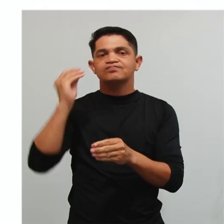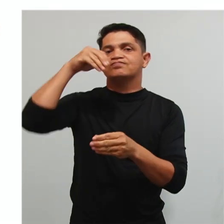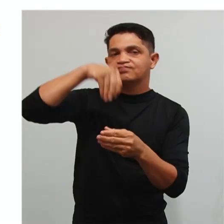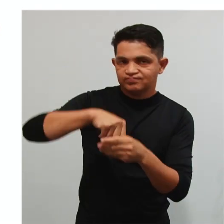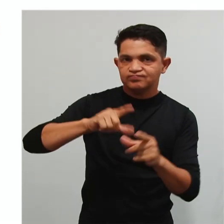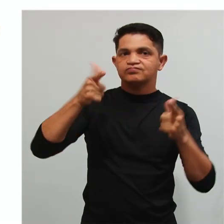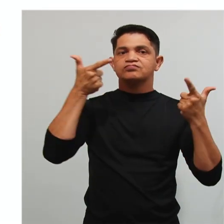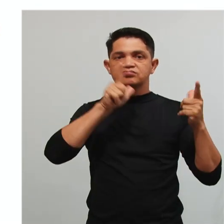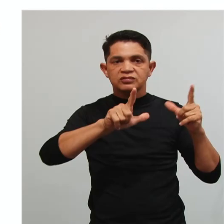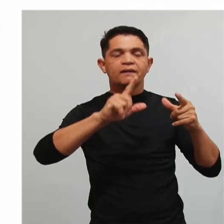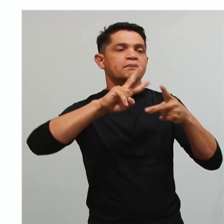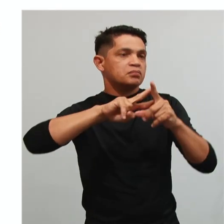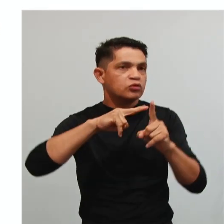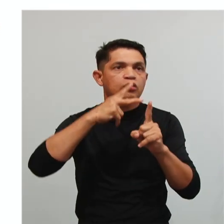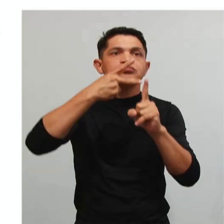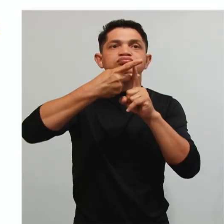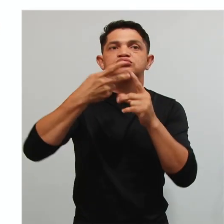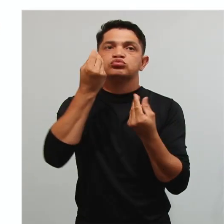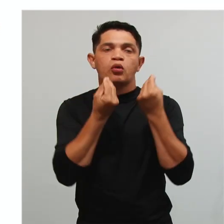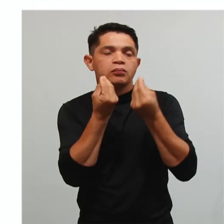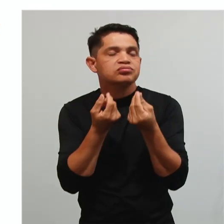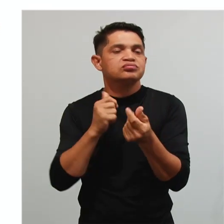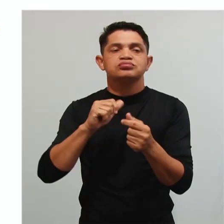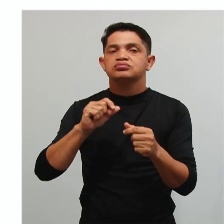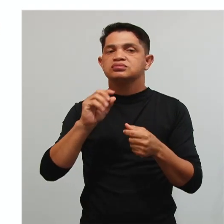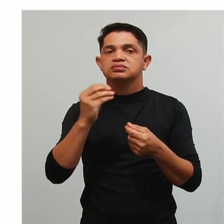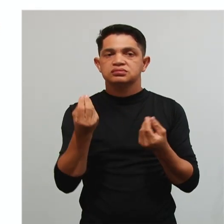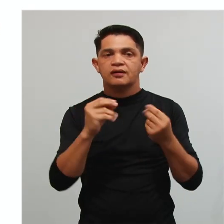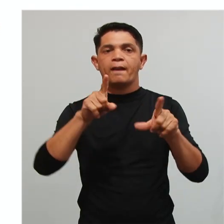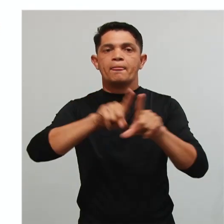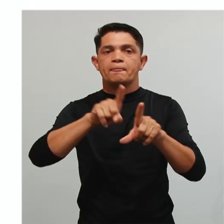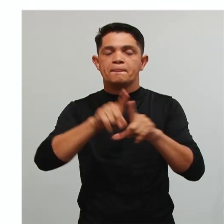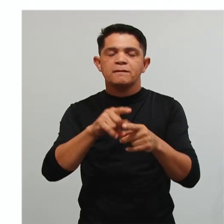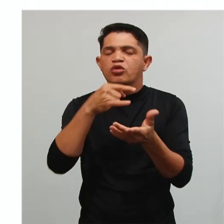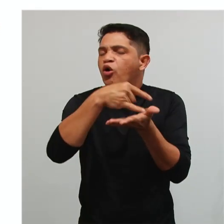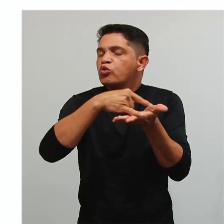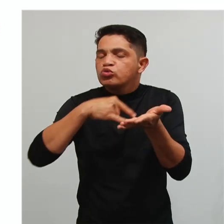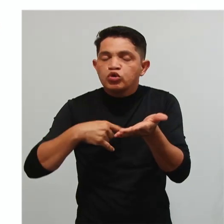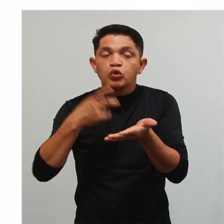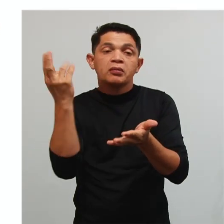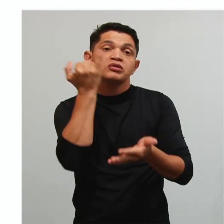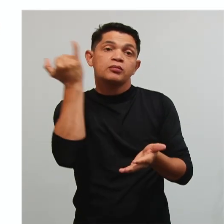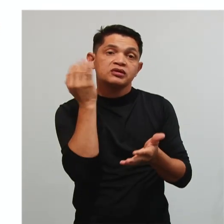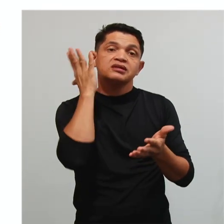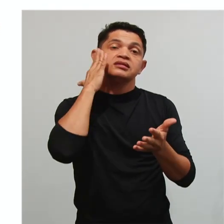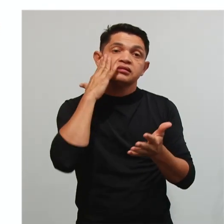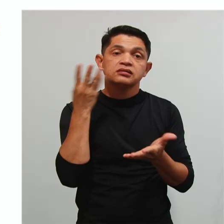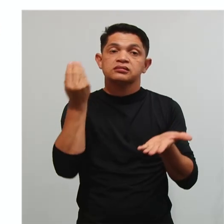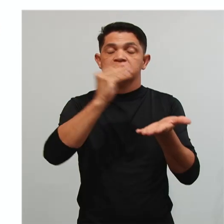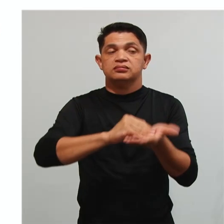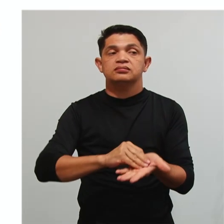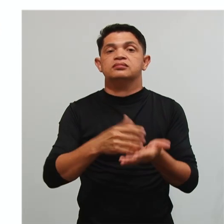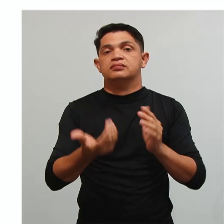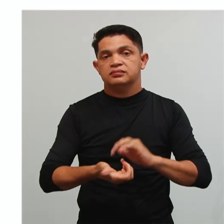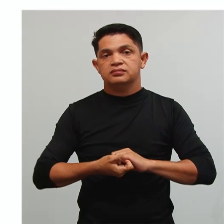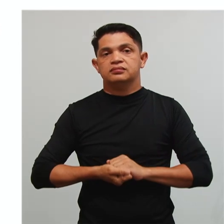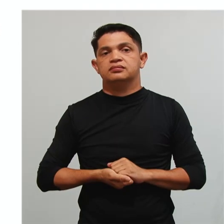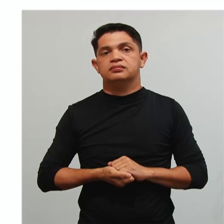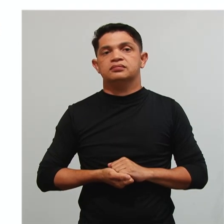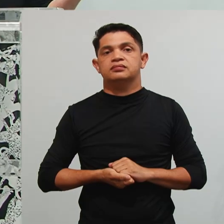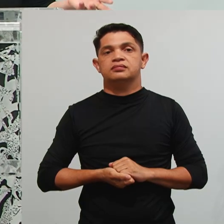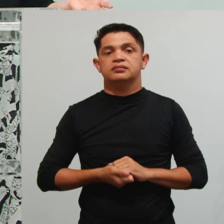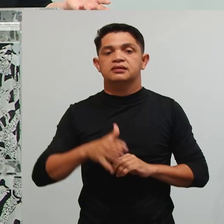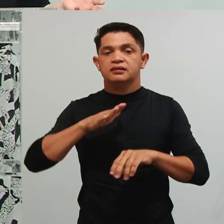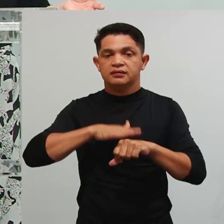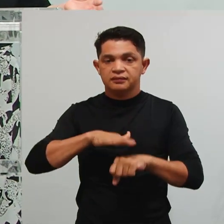impedir alterações posteriores. E ela é um documento de valor jurídico. Então, quem